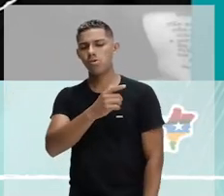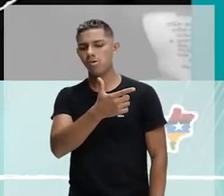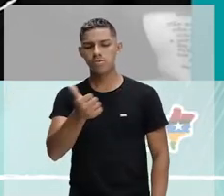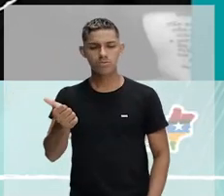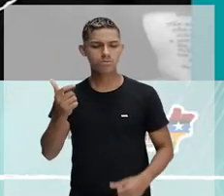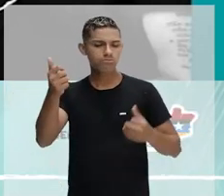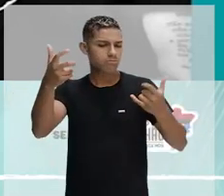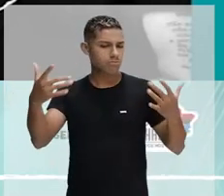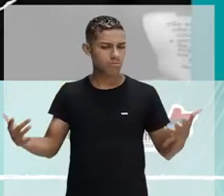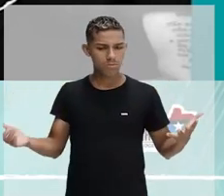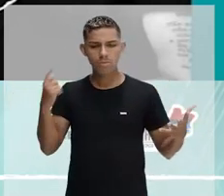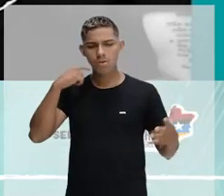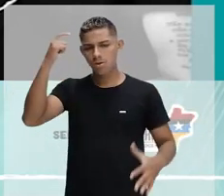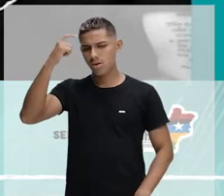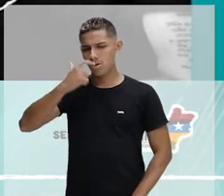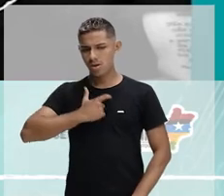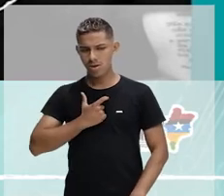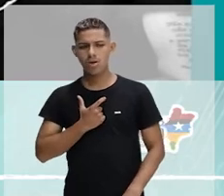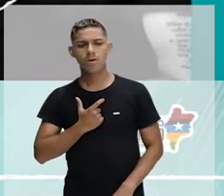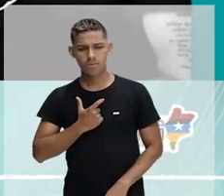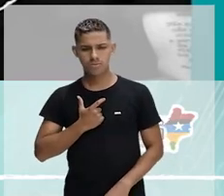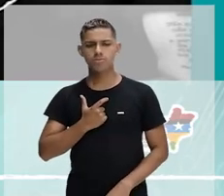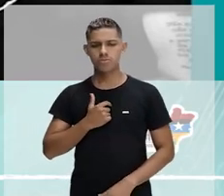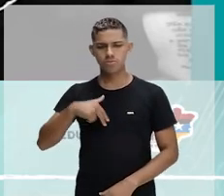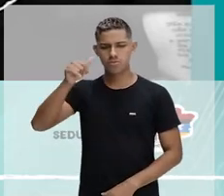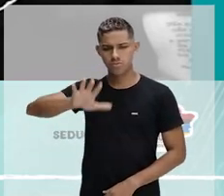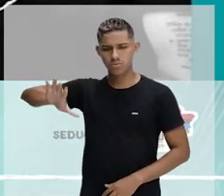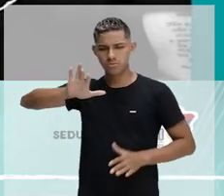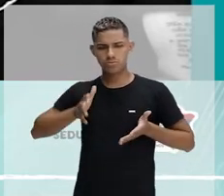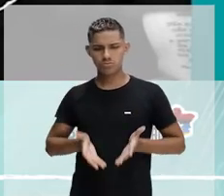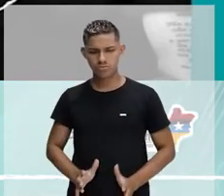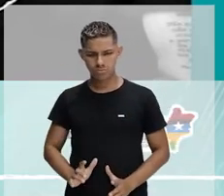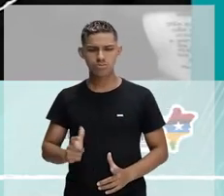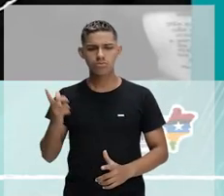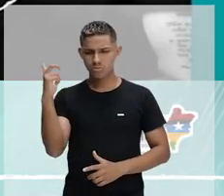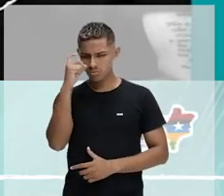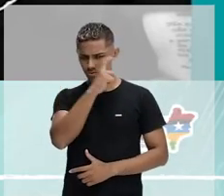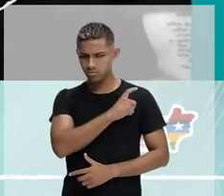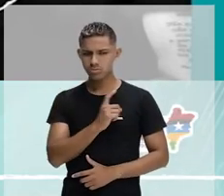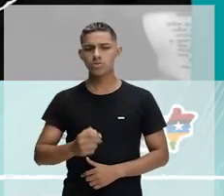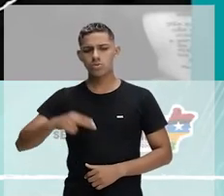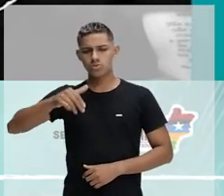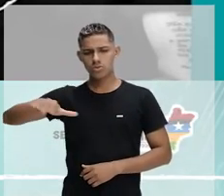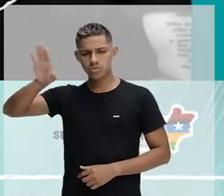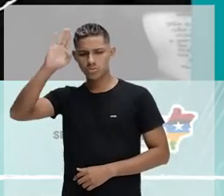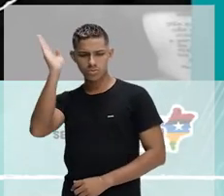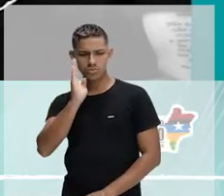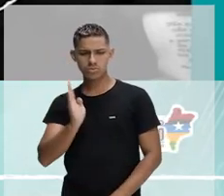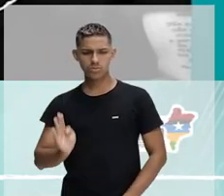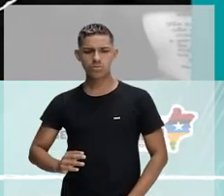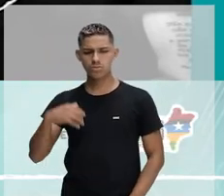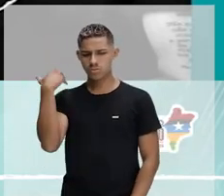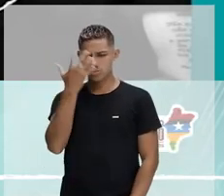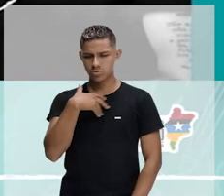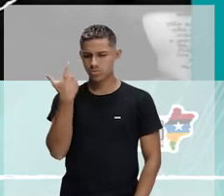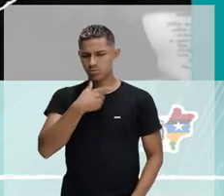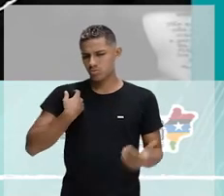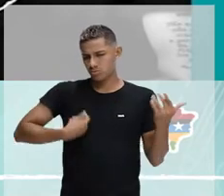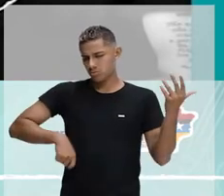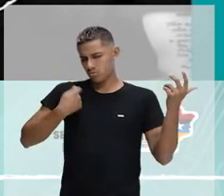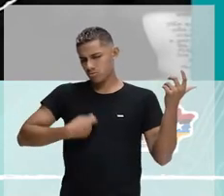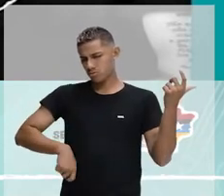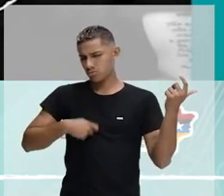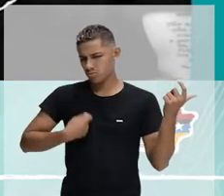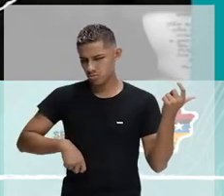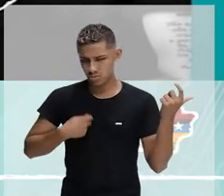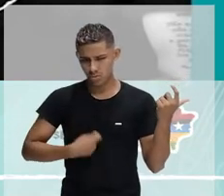Sou cuscuz, sou rapadura. Sou vida difícil e dura. Sou nordeste brasileiro. Sou cantador violeiro.